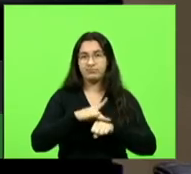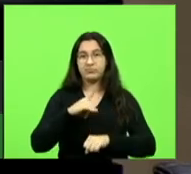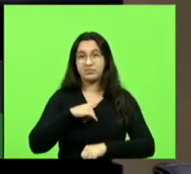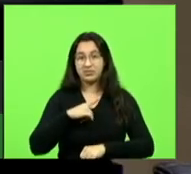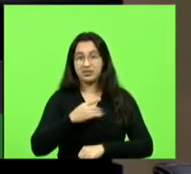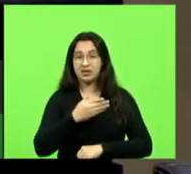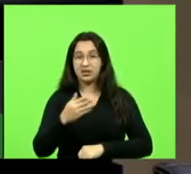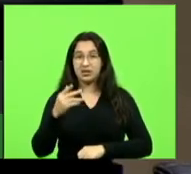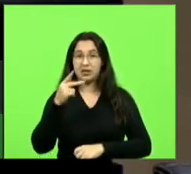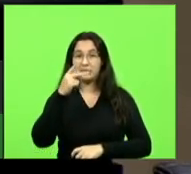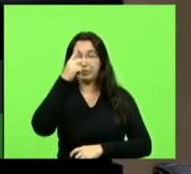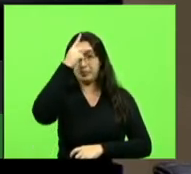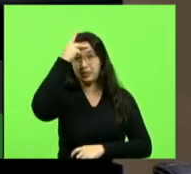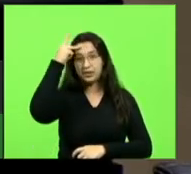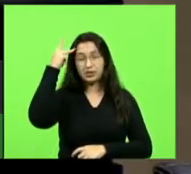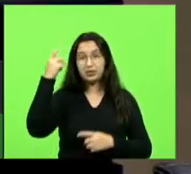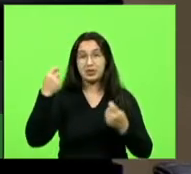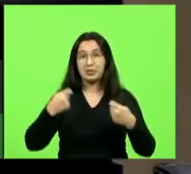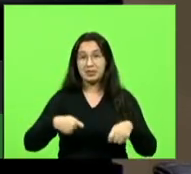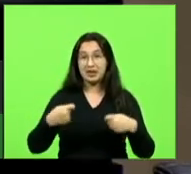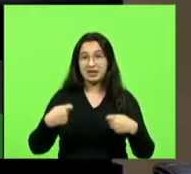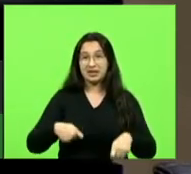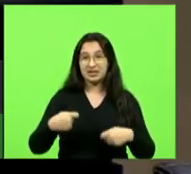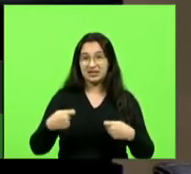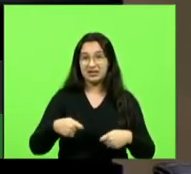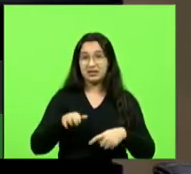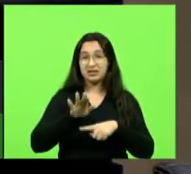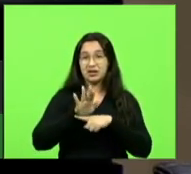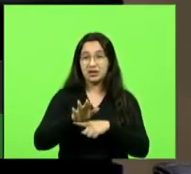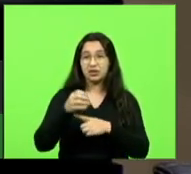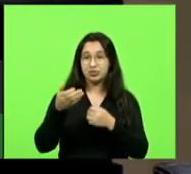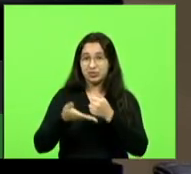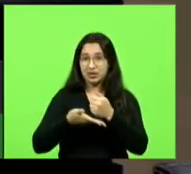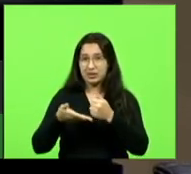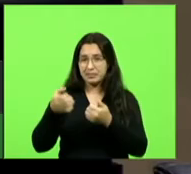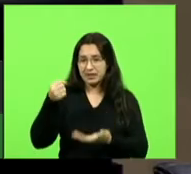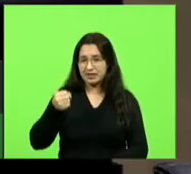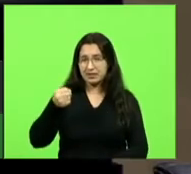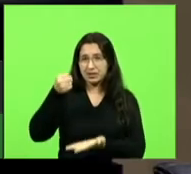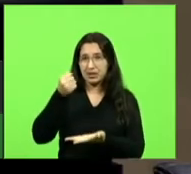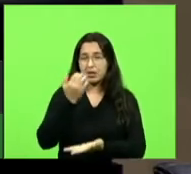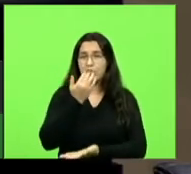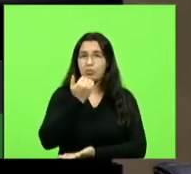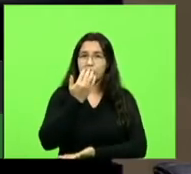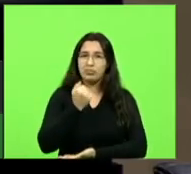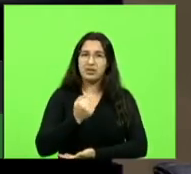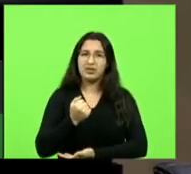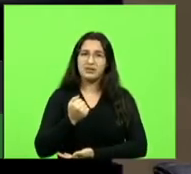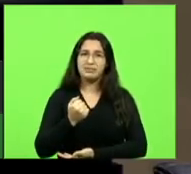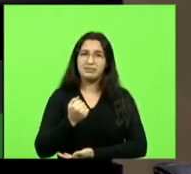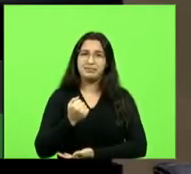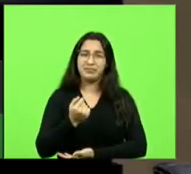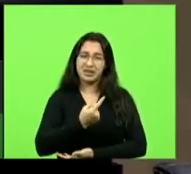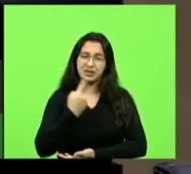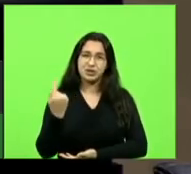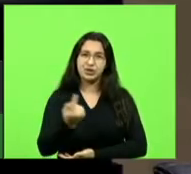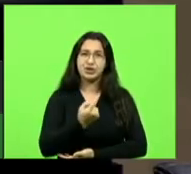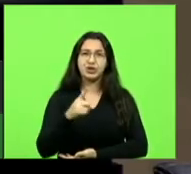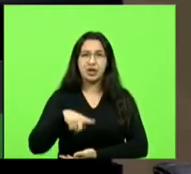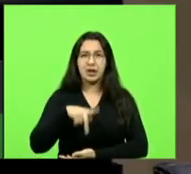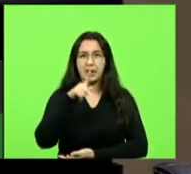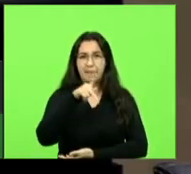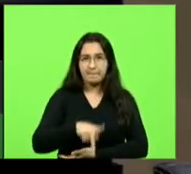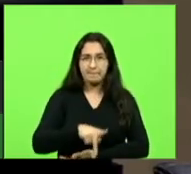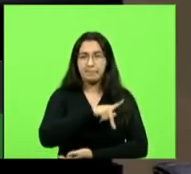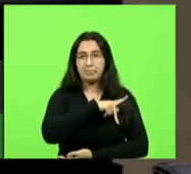dependendo de cesta básica para sobreviver. Até como pastor, a gente tem acompanhado isso, deputada Luciane.